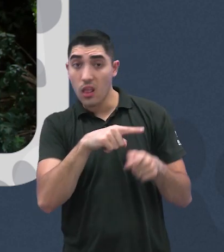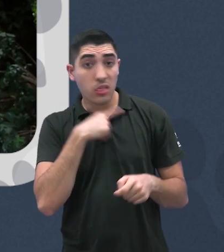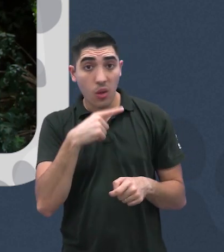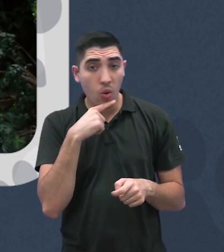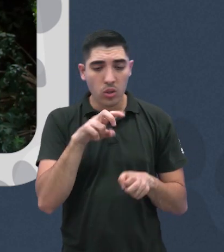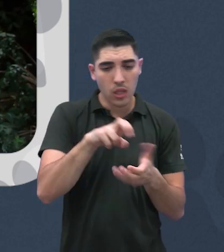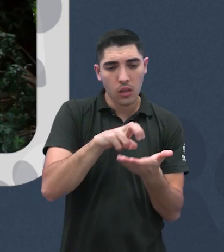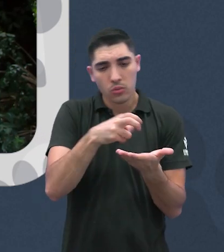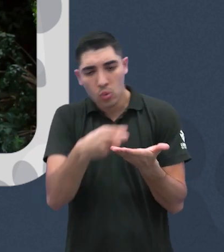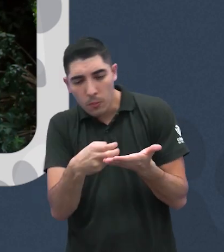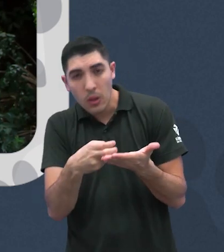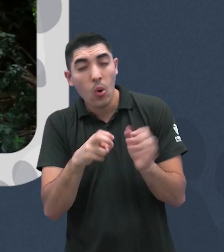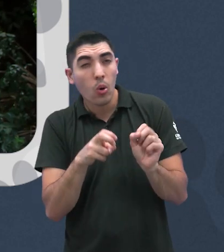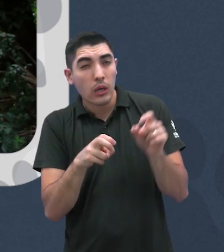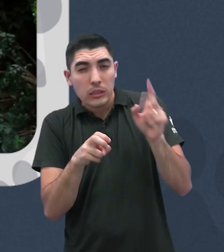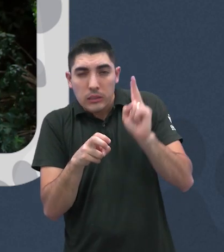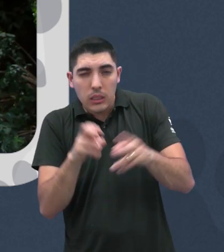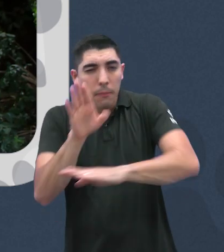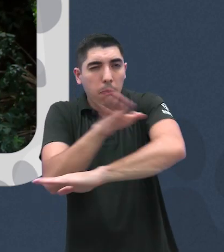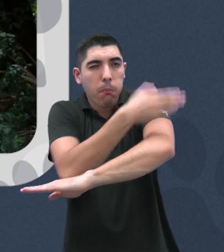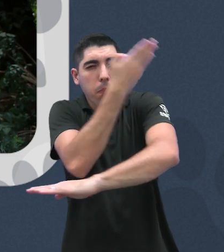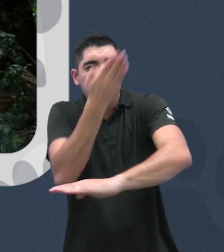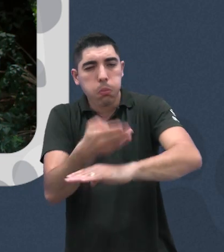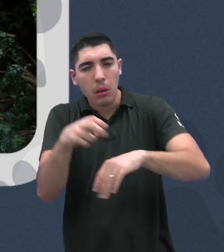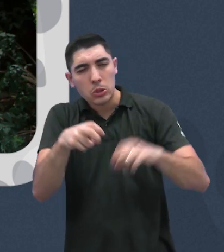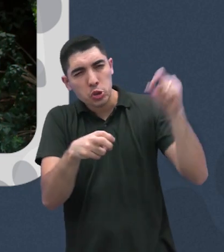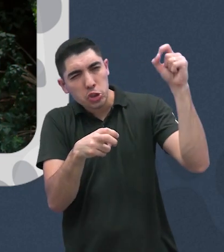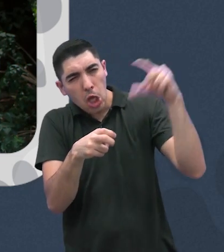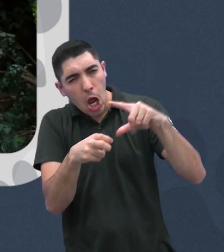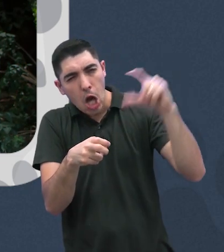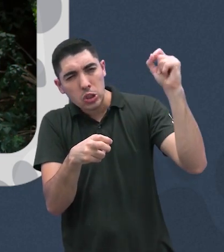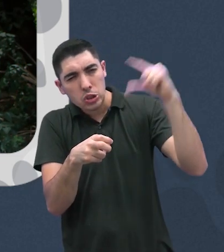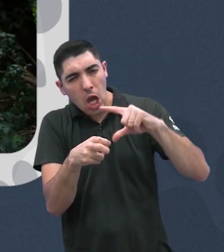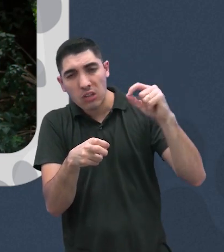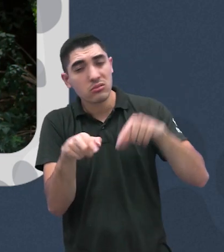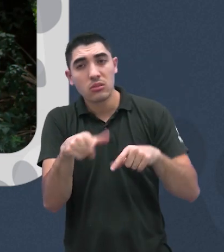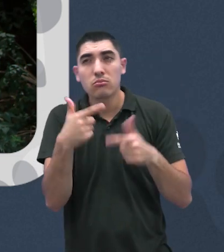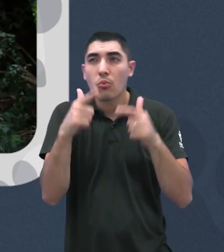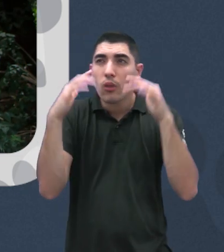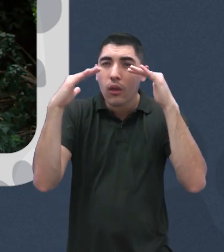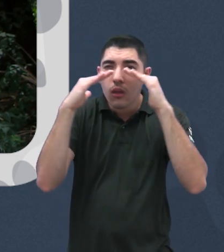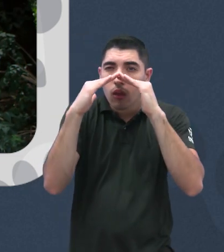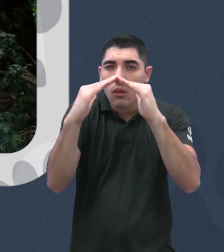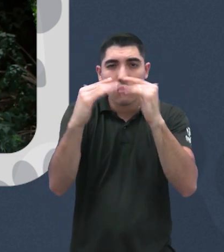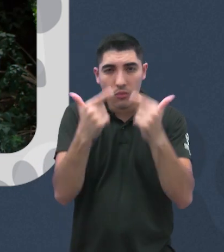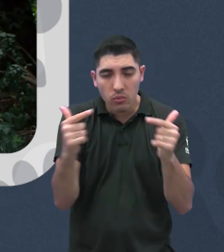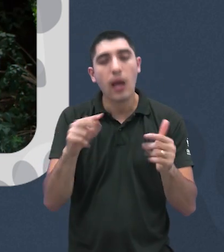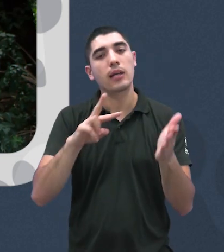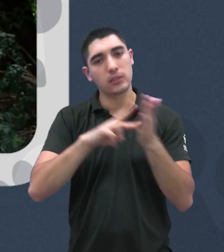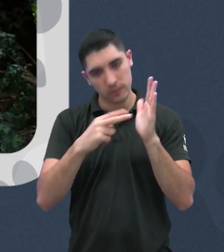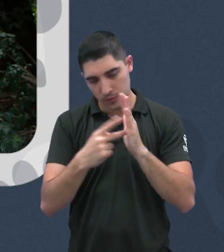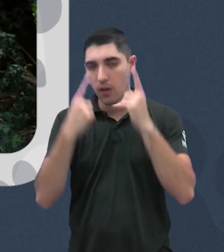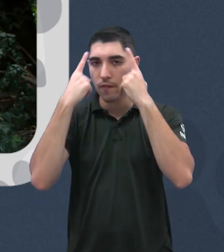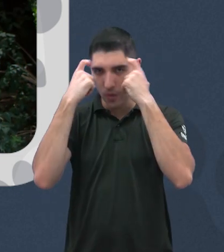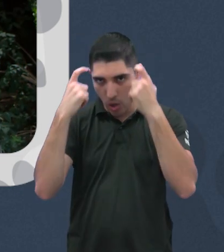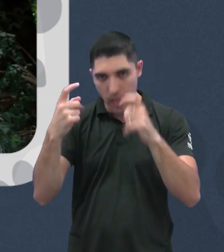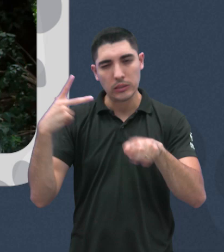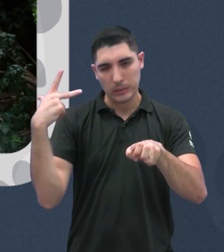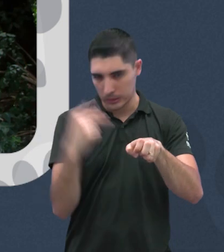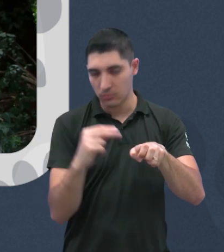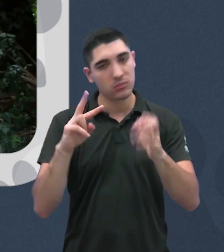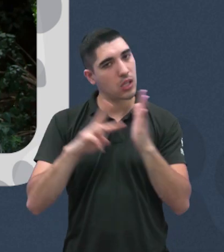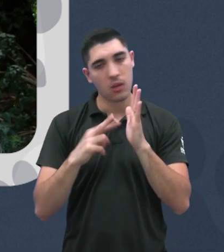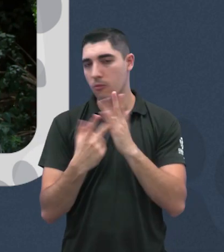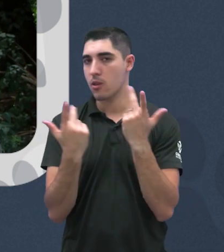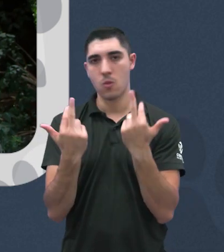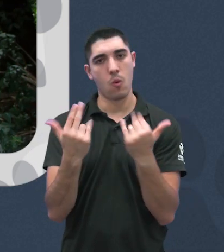se acomodar, tem que ficar no sol o tempo todo, não consegue deitar lá no local de sombra, é maus tratos. Né? Ele tem que ter um